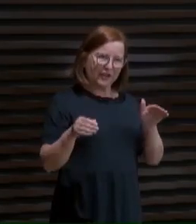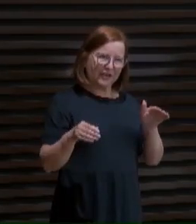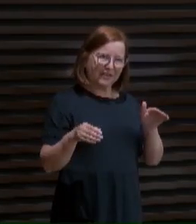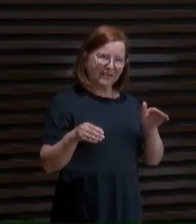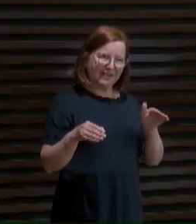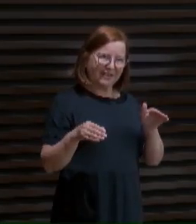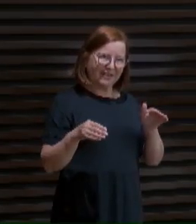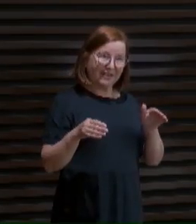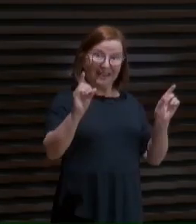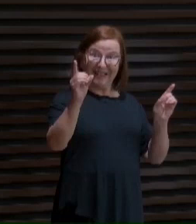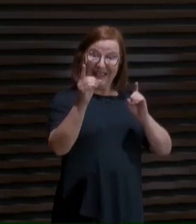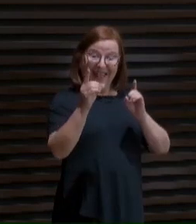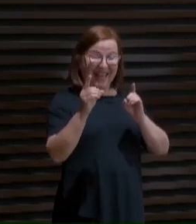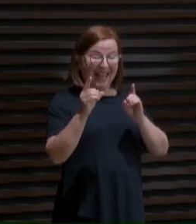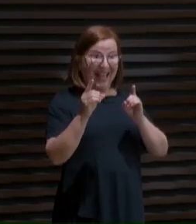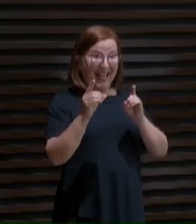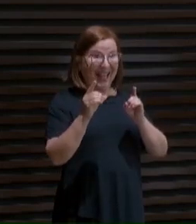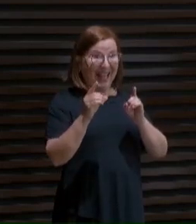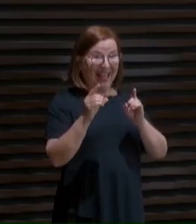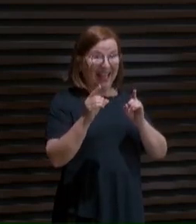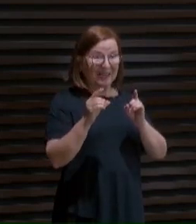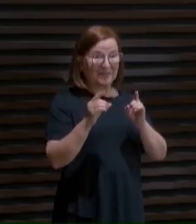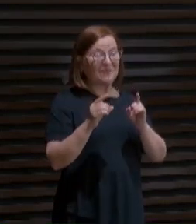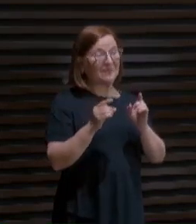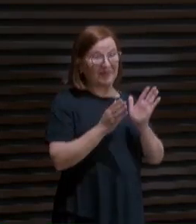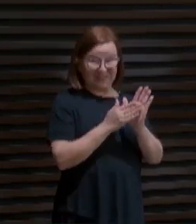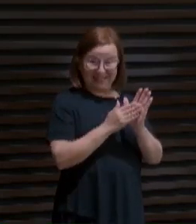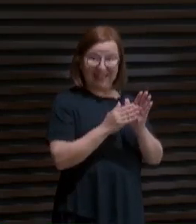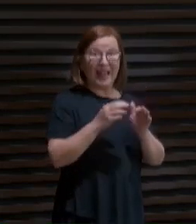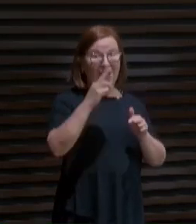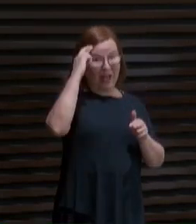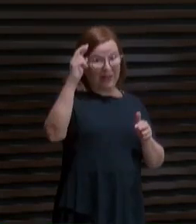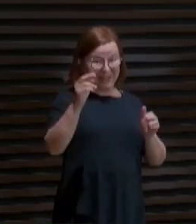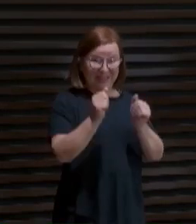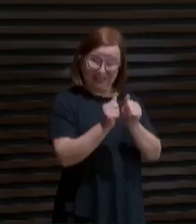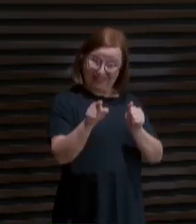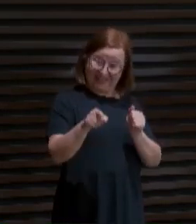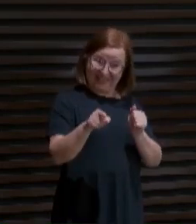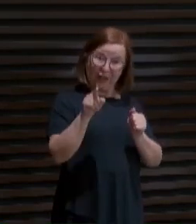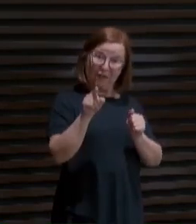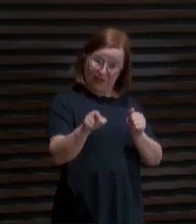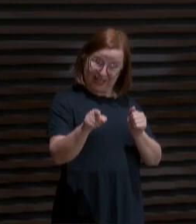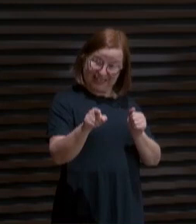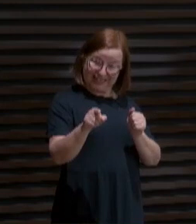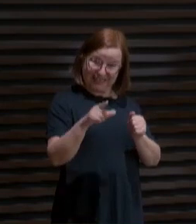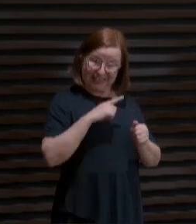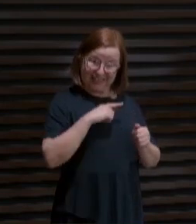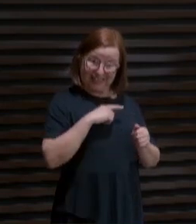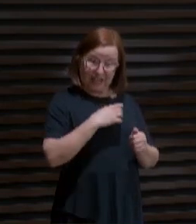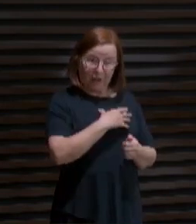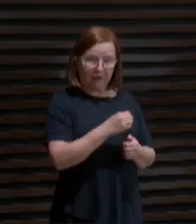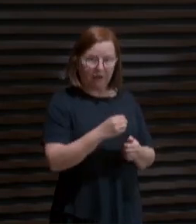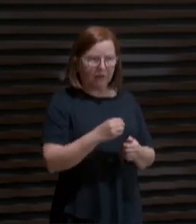salve, agraciada, o Senhor é contigo. E aí diz para ela: você vai gerar. Ela diz: mas